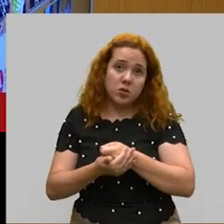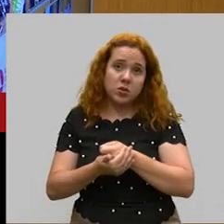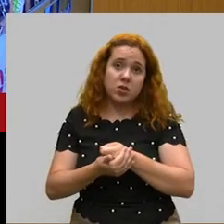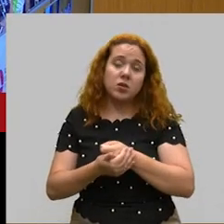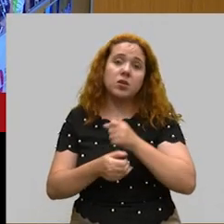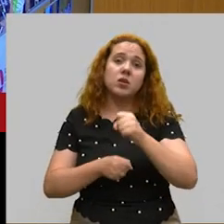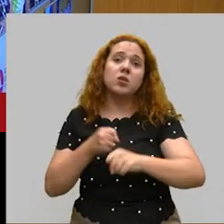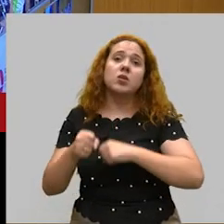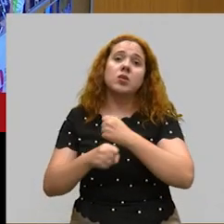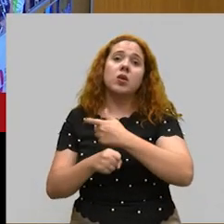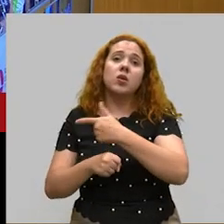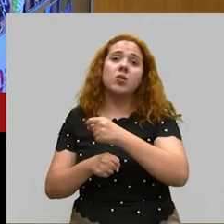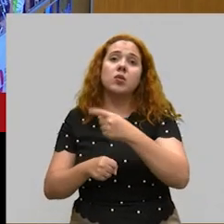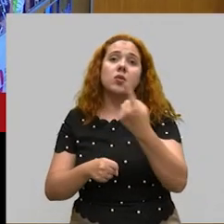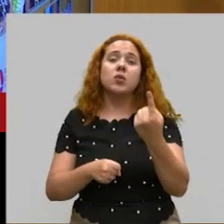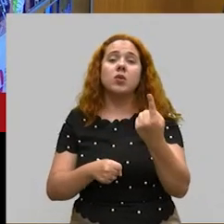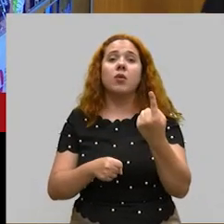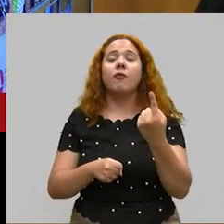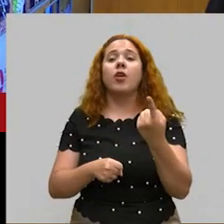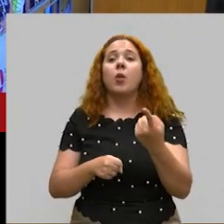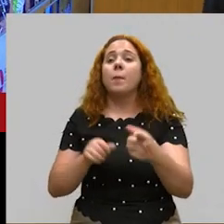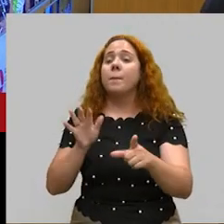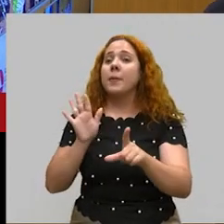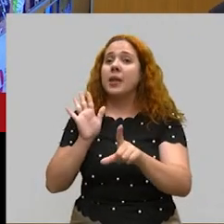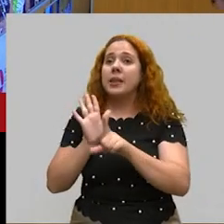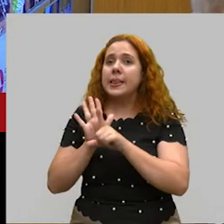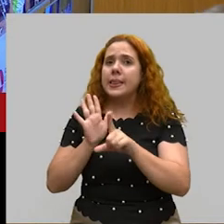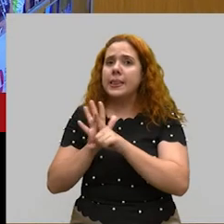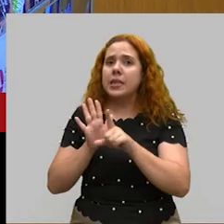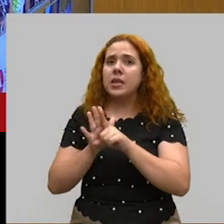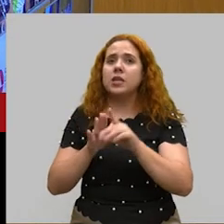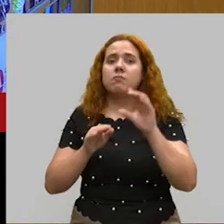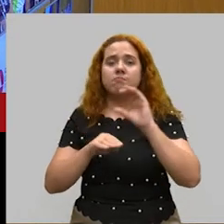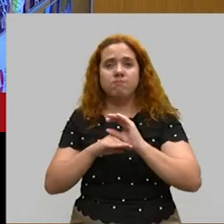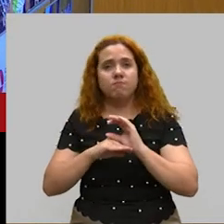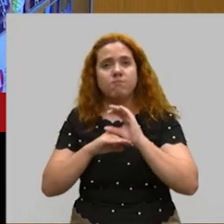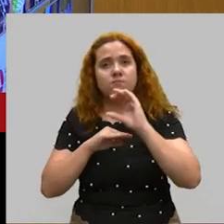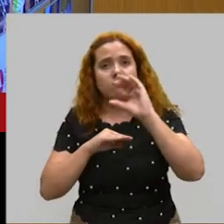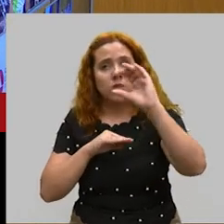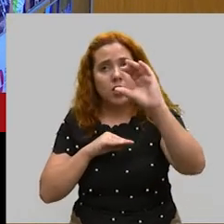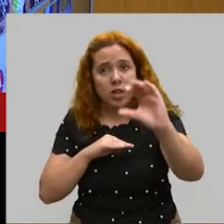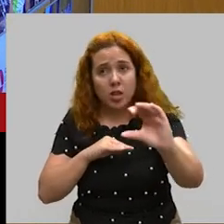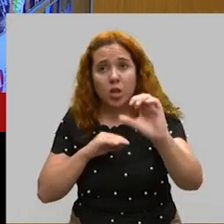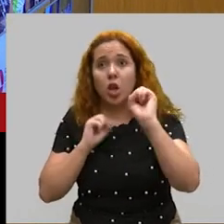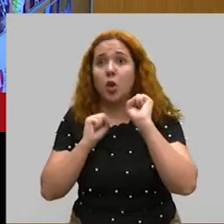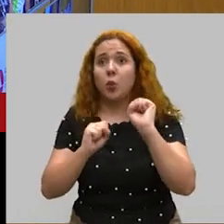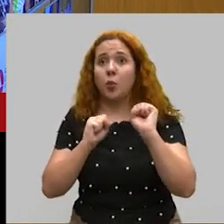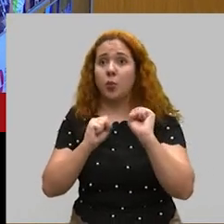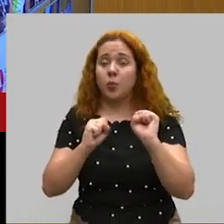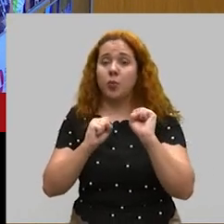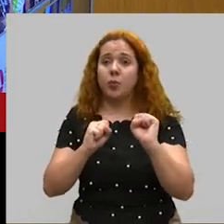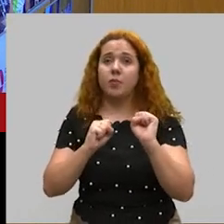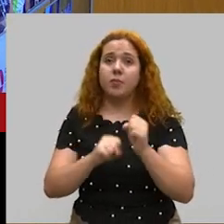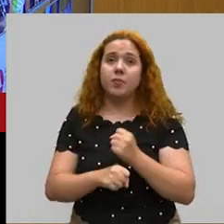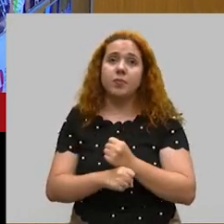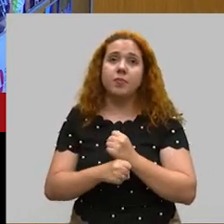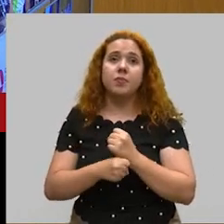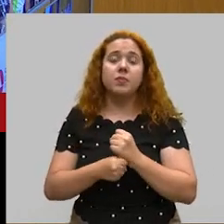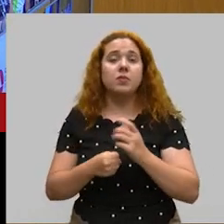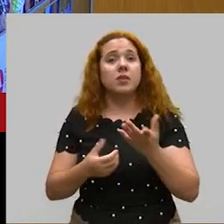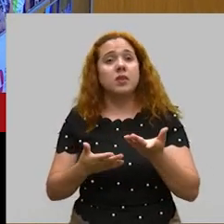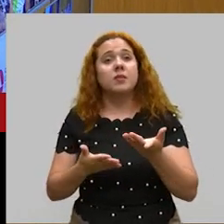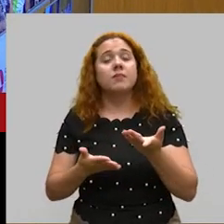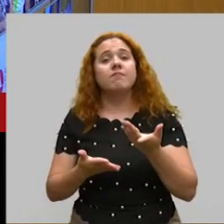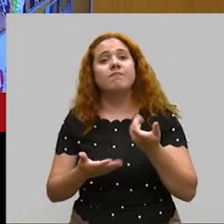instrumento jurídico que permitiu o repasse de recursos eh via convênio e é uma demanda que